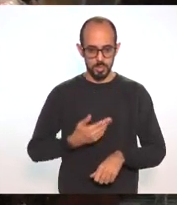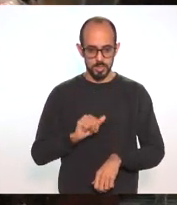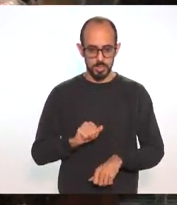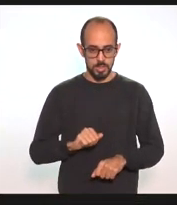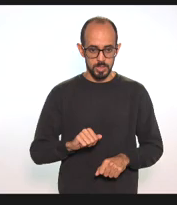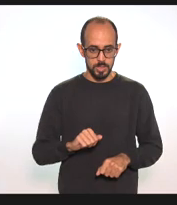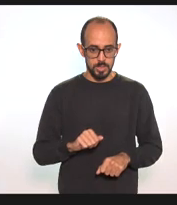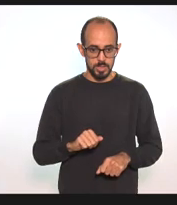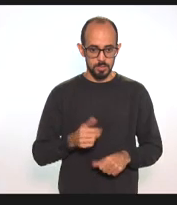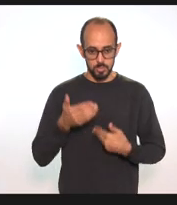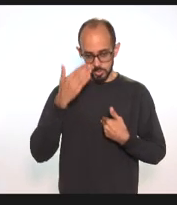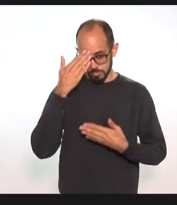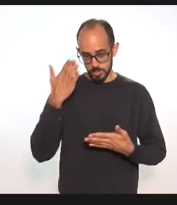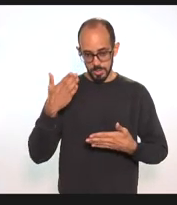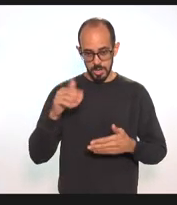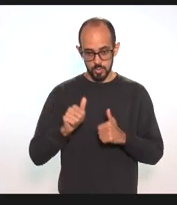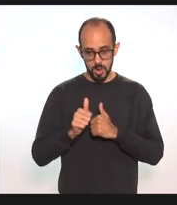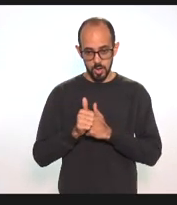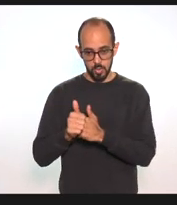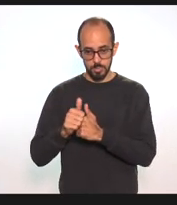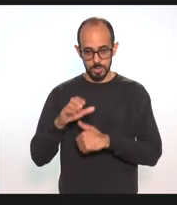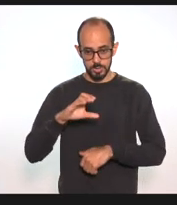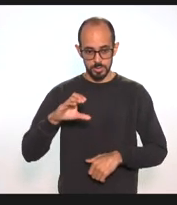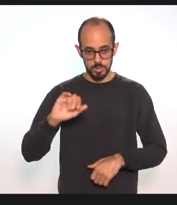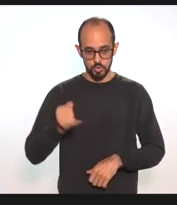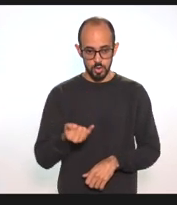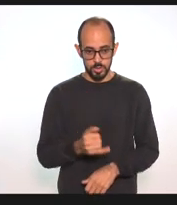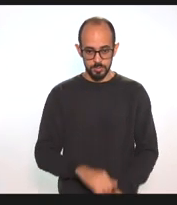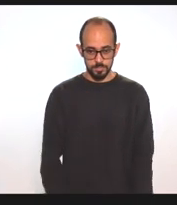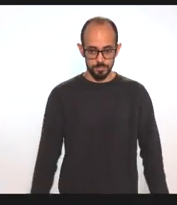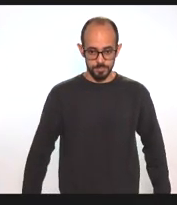já sei qual é, presidente. Acompanho a CCJ. Obrigado.